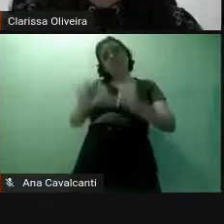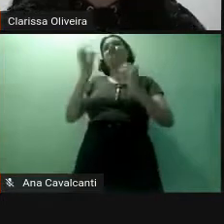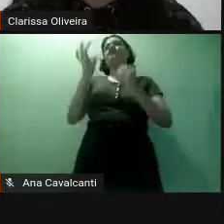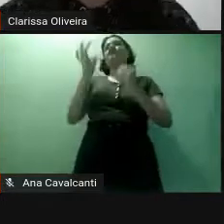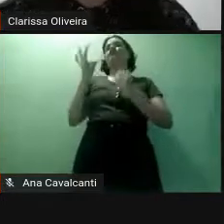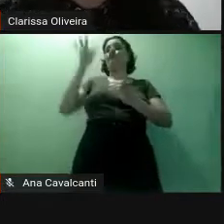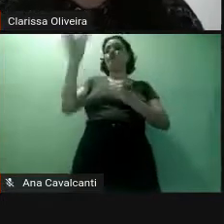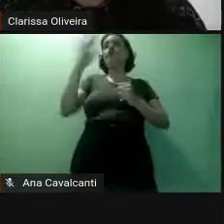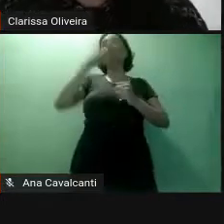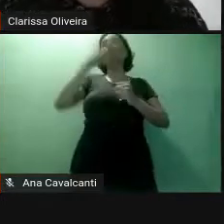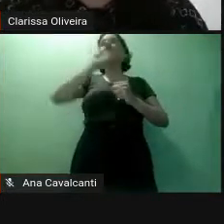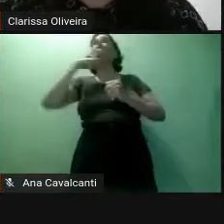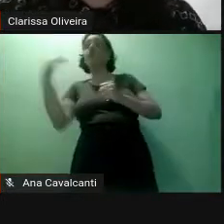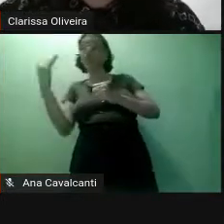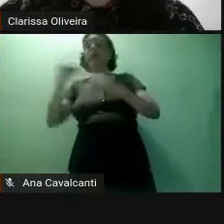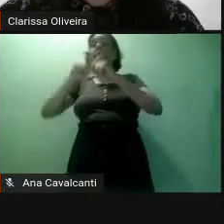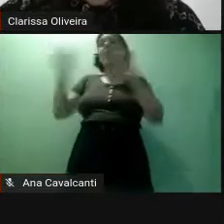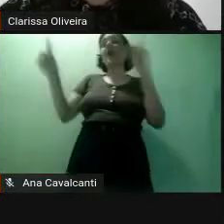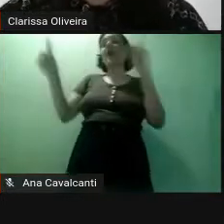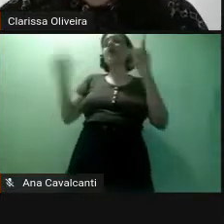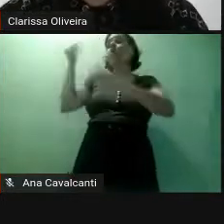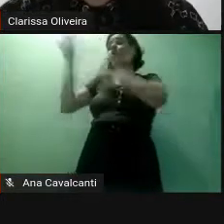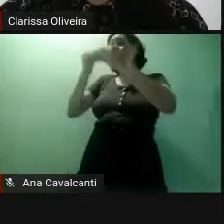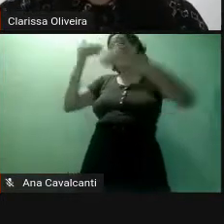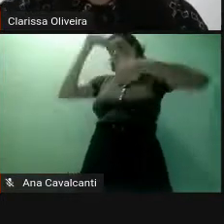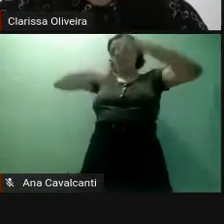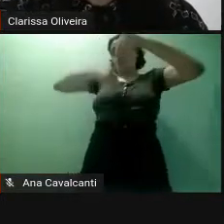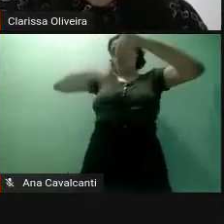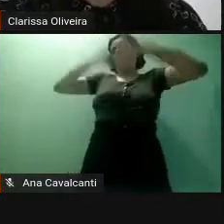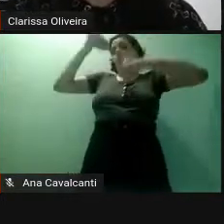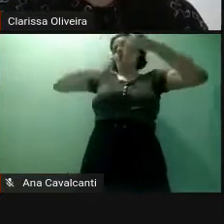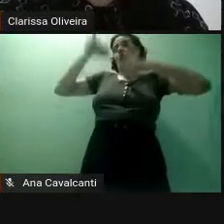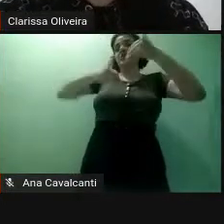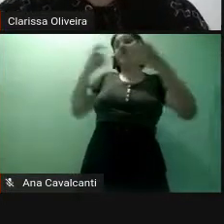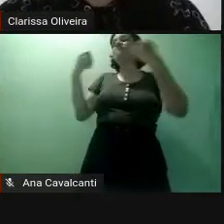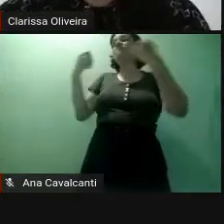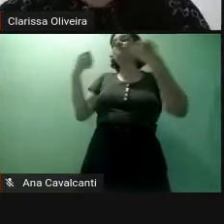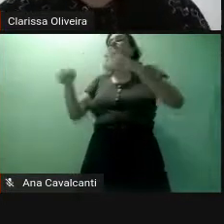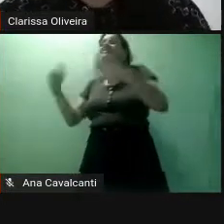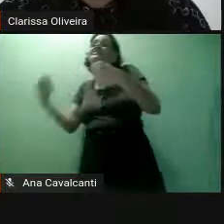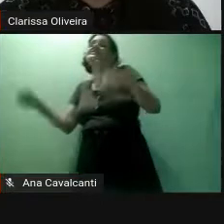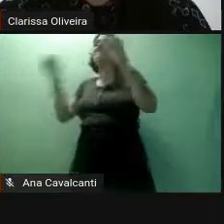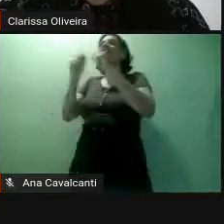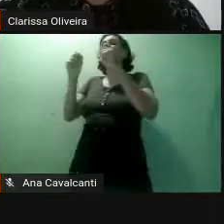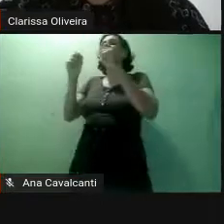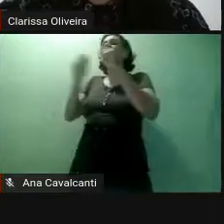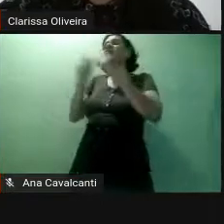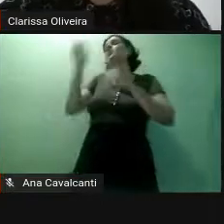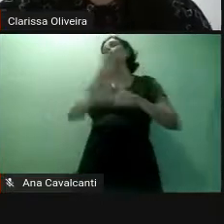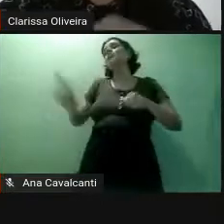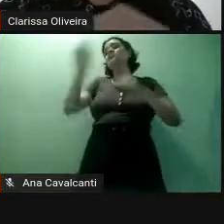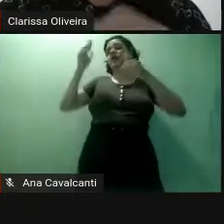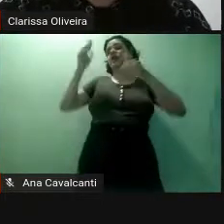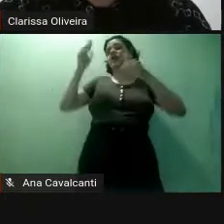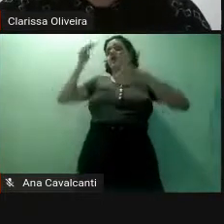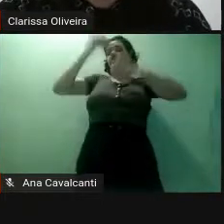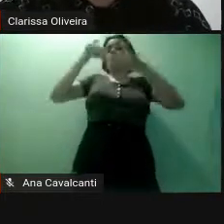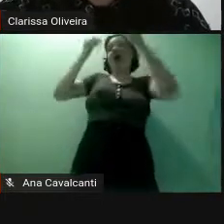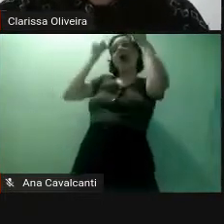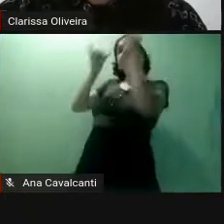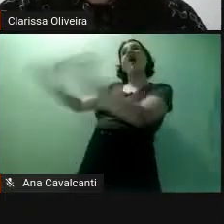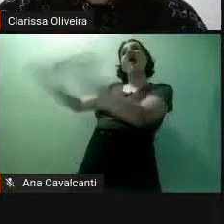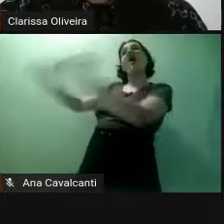E aí, quais são as medidas preventivas que a gente pode utilizar para